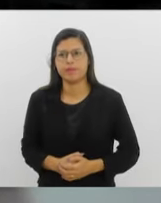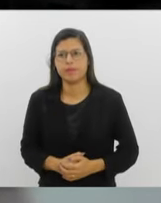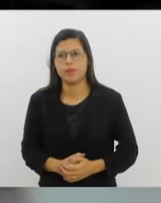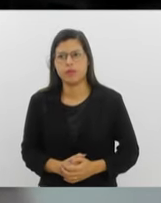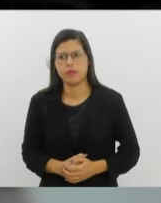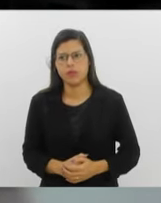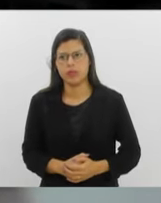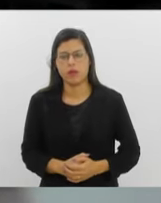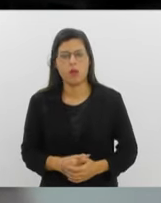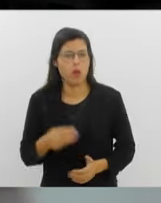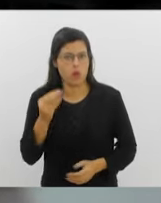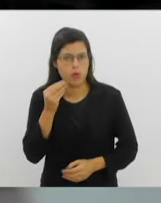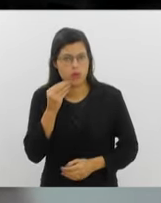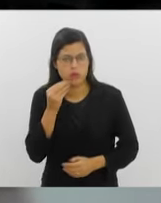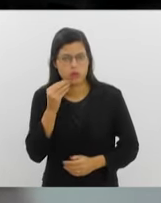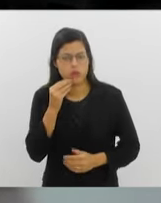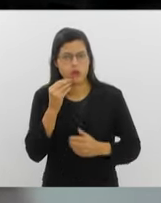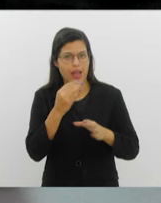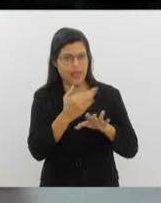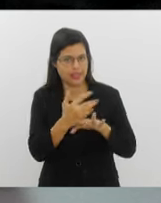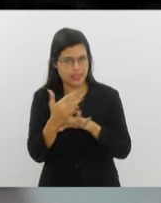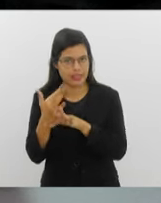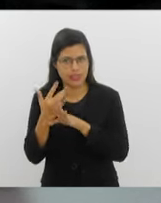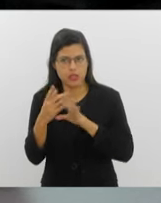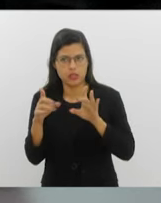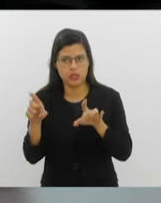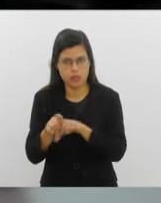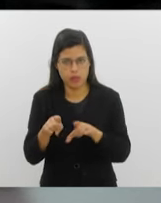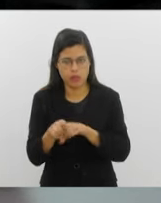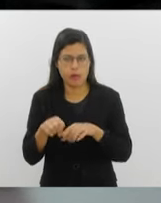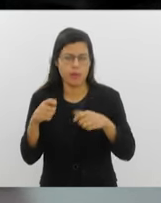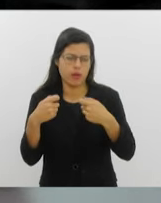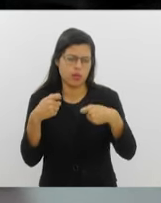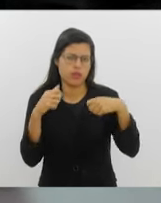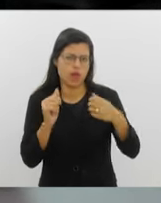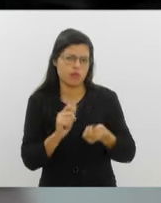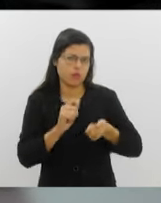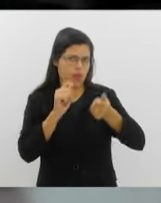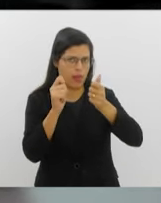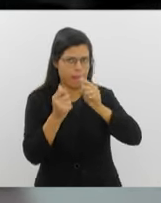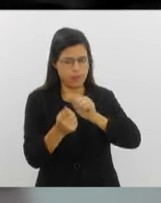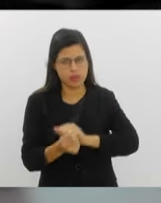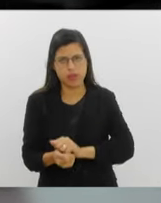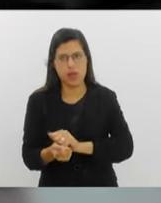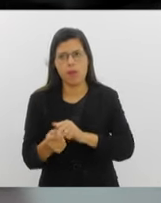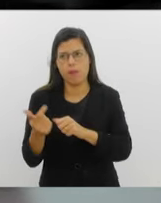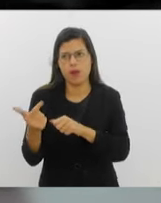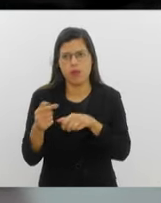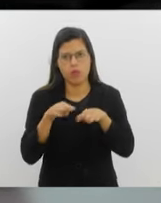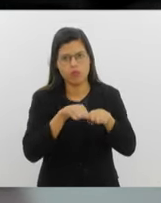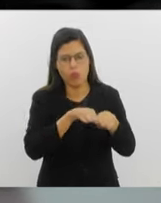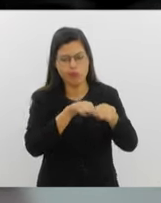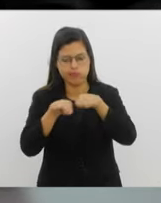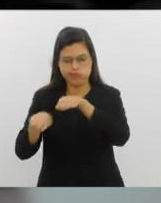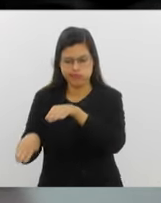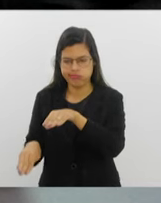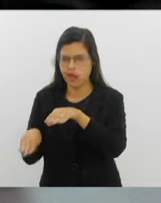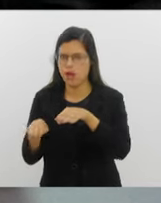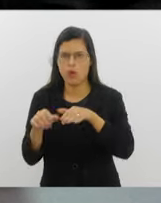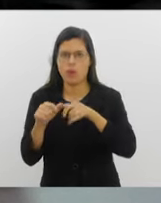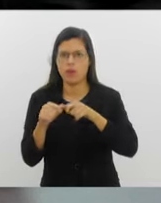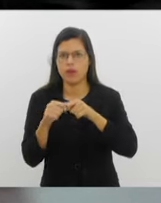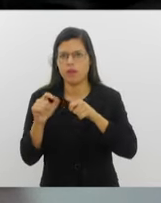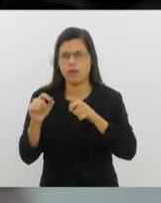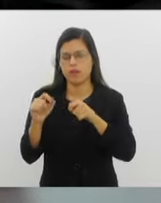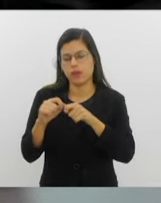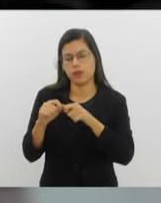E aí, obviamente, os municípios também, por extensão, têm que se adequar para que não tenha uma discrepância com relação ao que é feito na